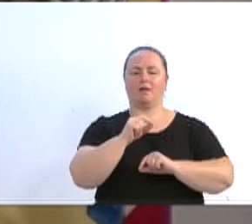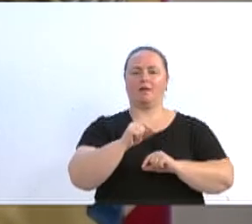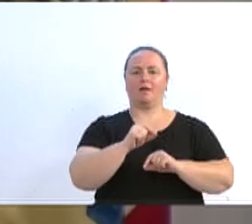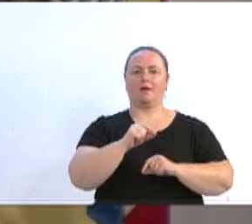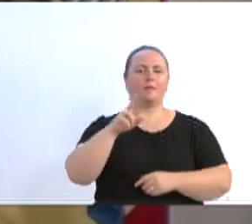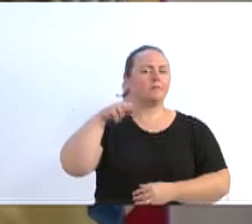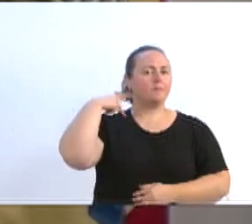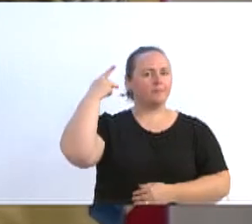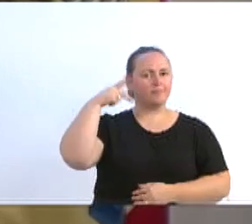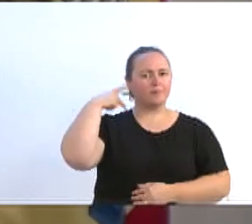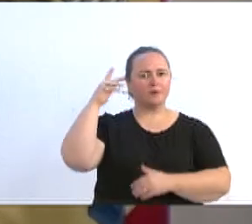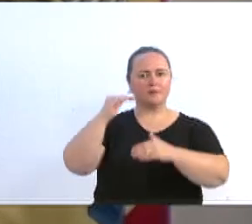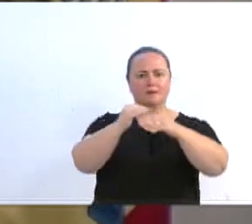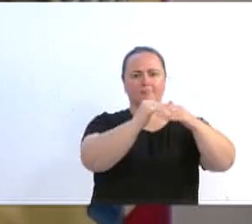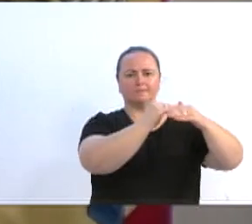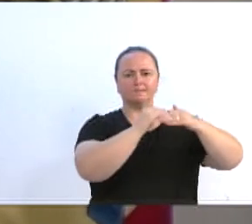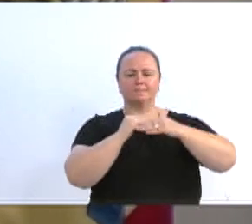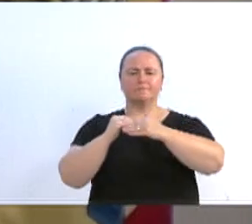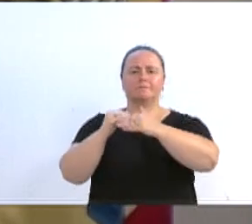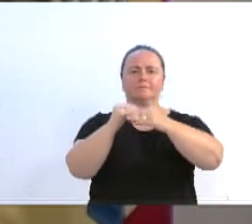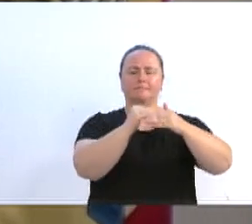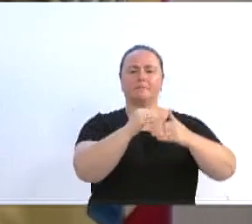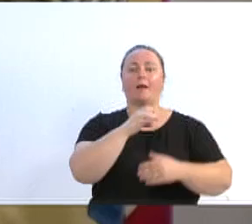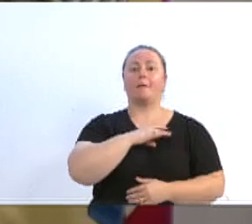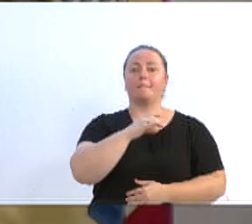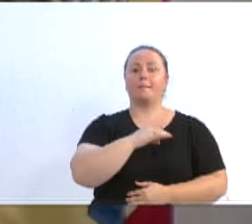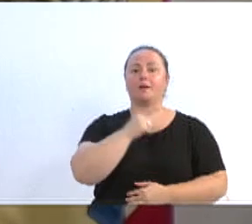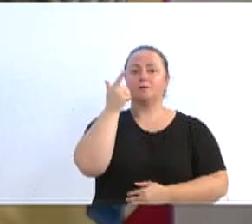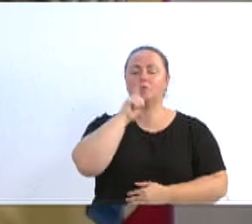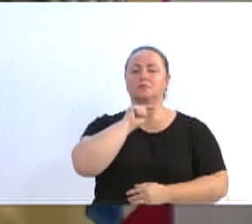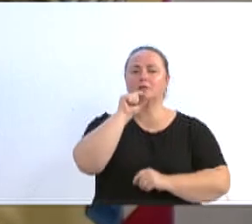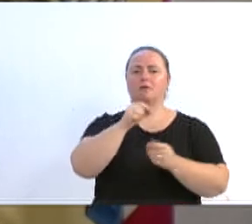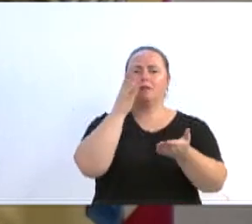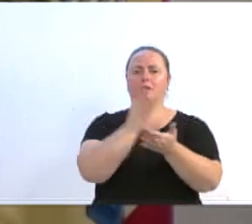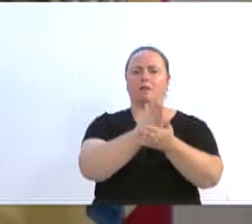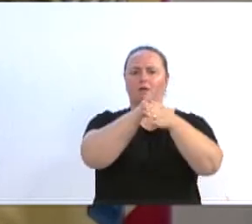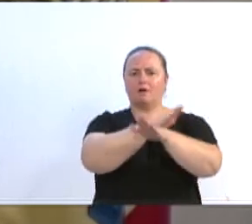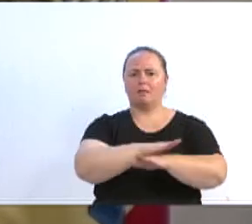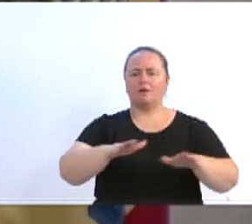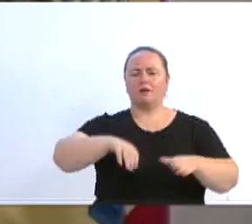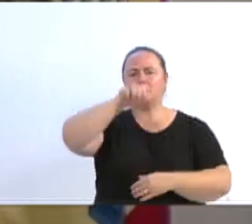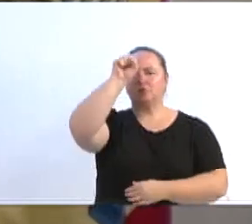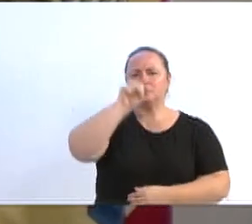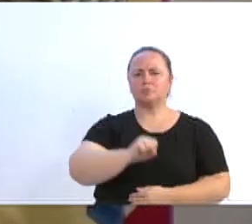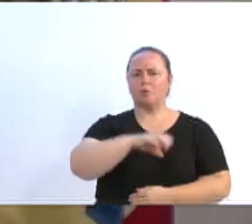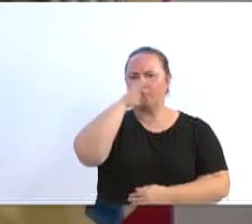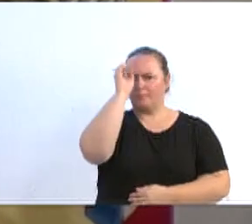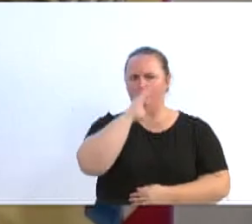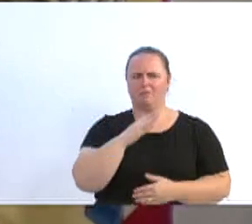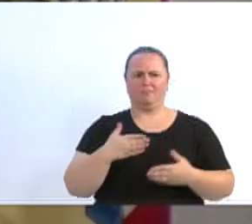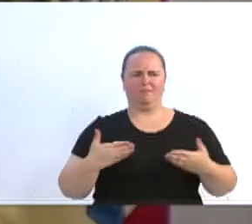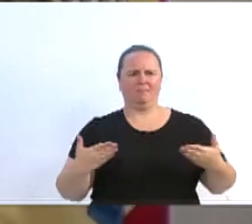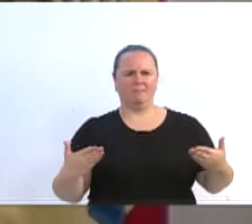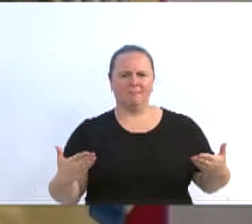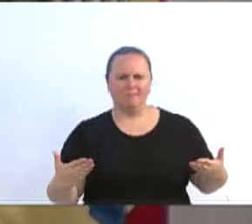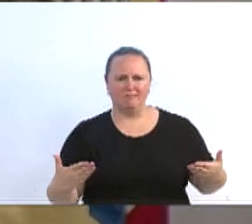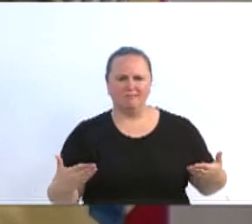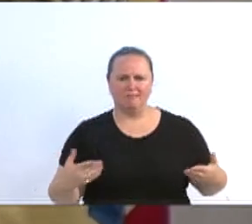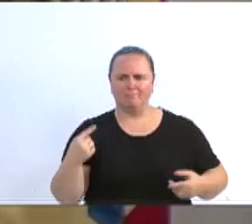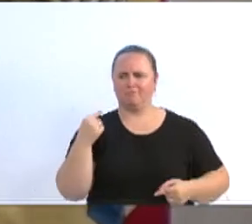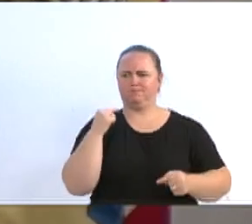do presidente Jair Bolsonaro acabe com os dialetos alemães no sul do Brasil. Meu Deus, isso é uma